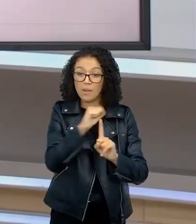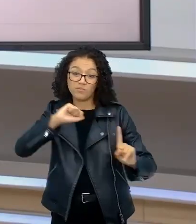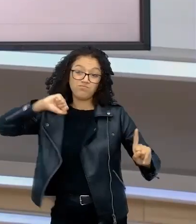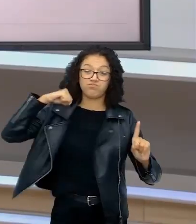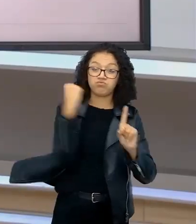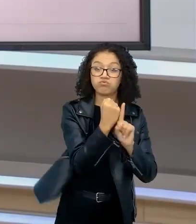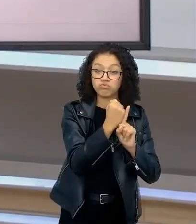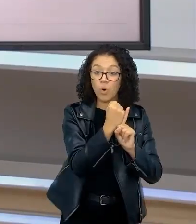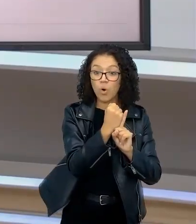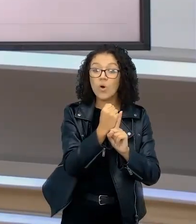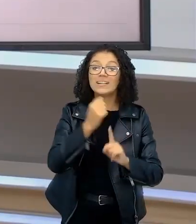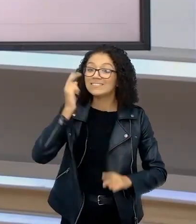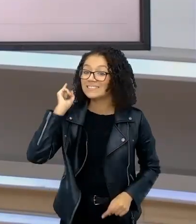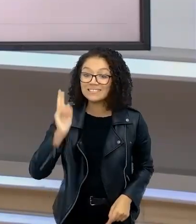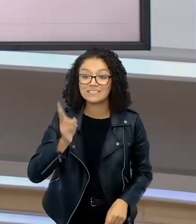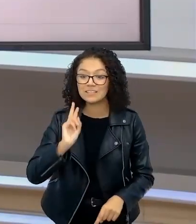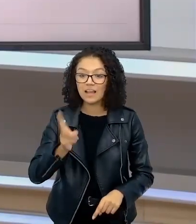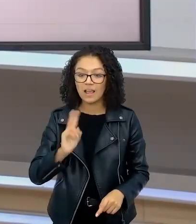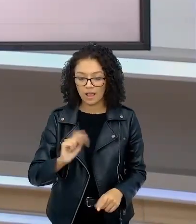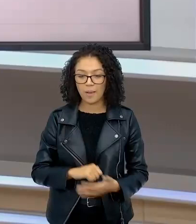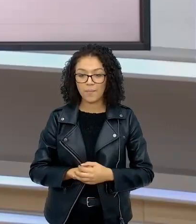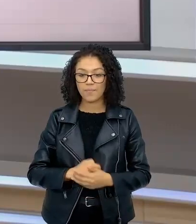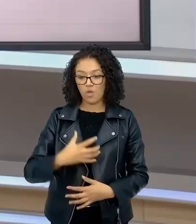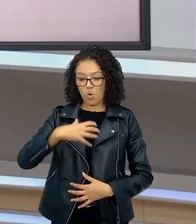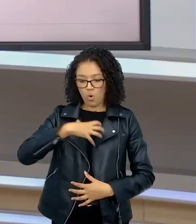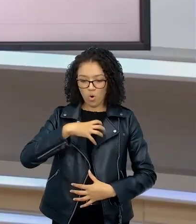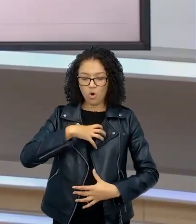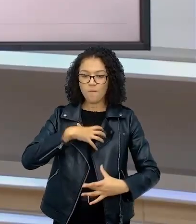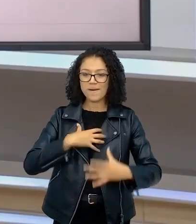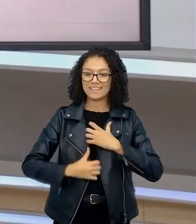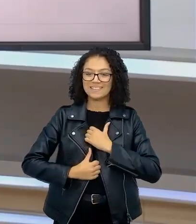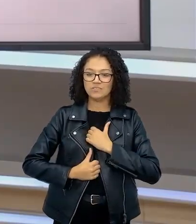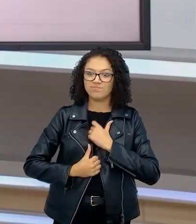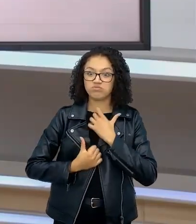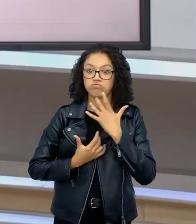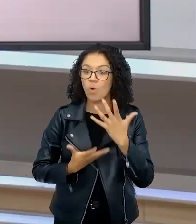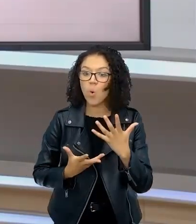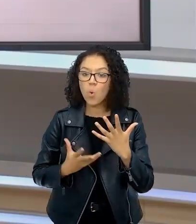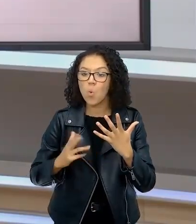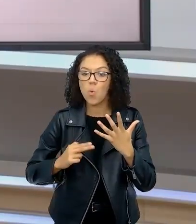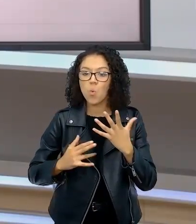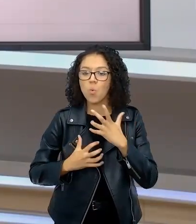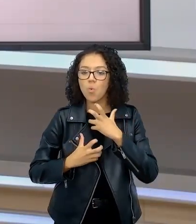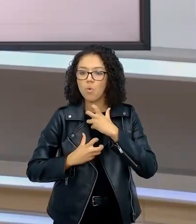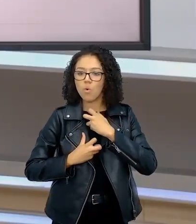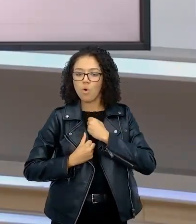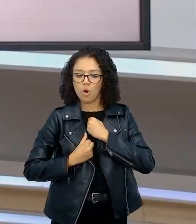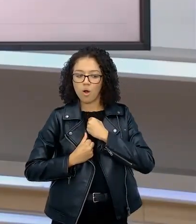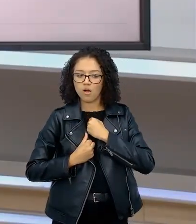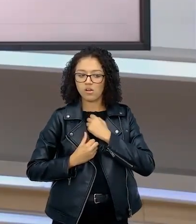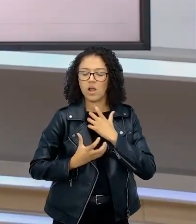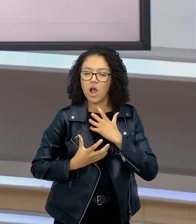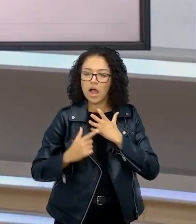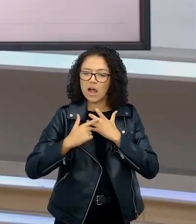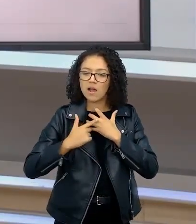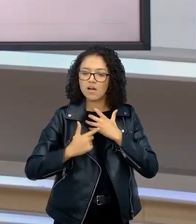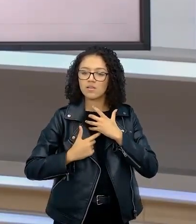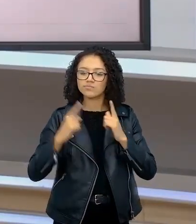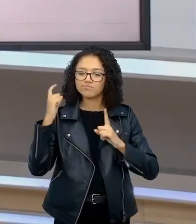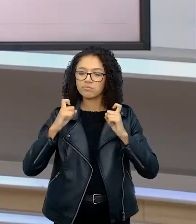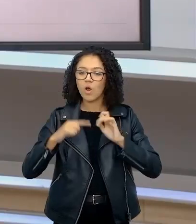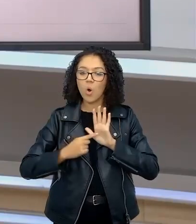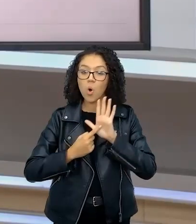hoje, entendendo que não podem expressar os seus sentimentos, expressam os sentimentos através da violência contra